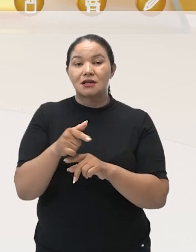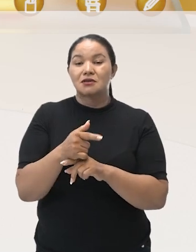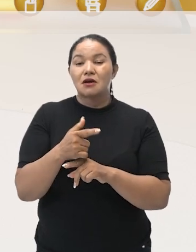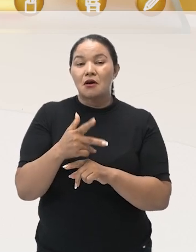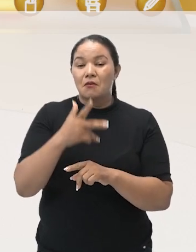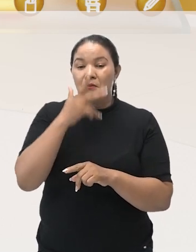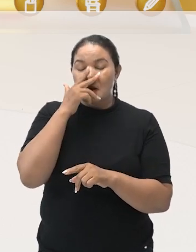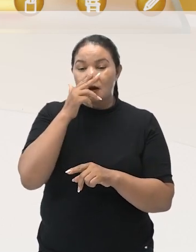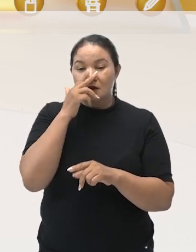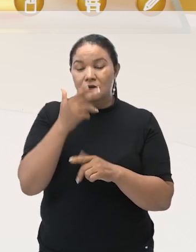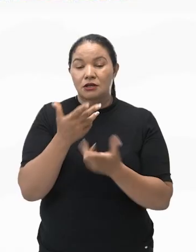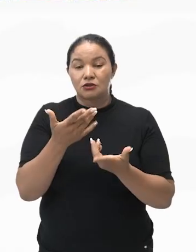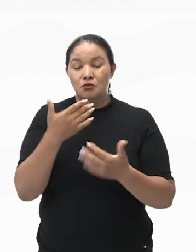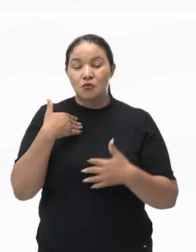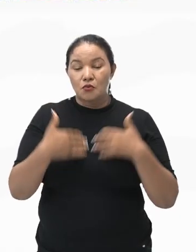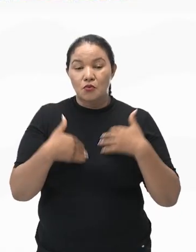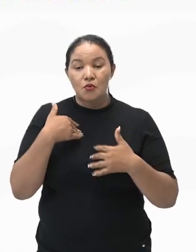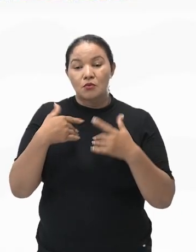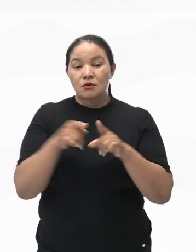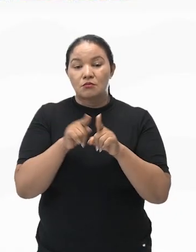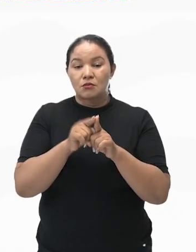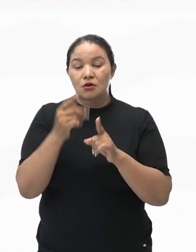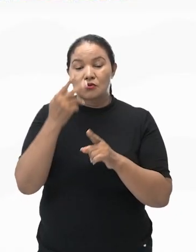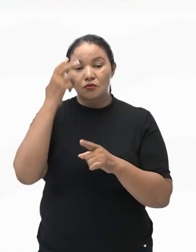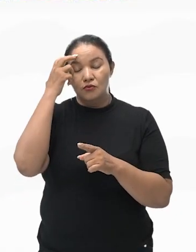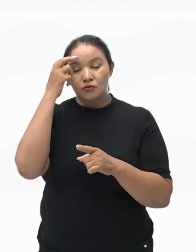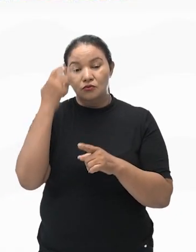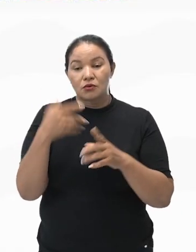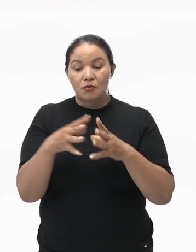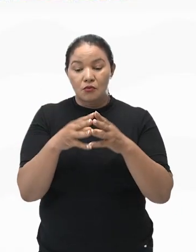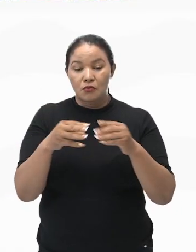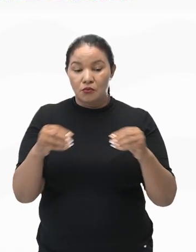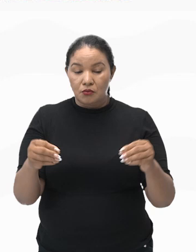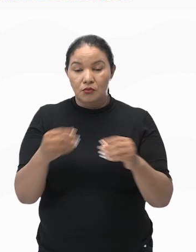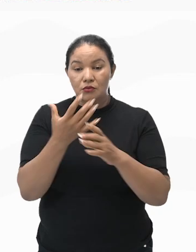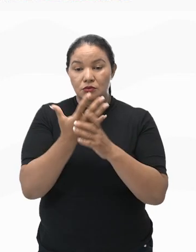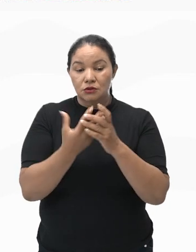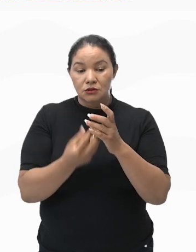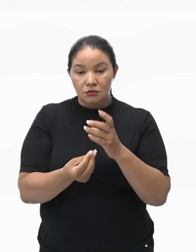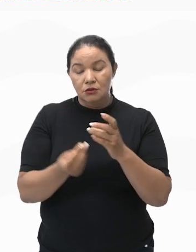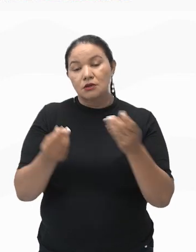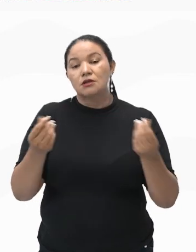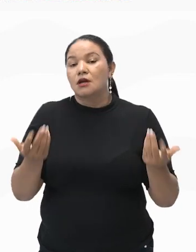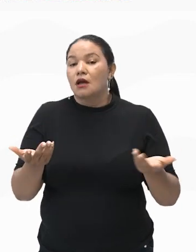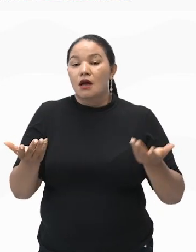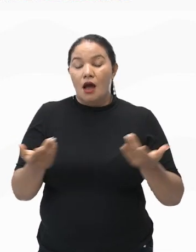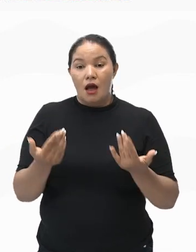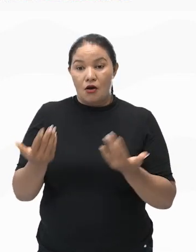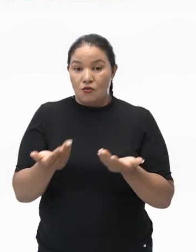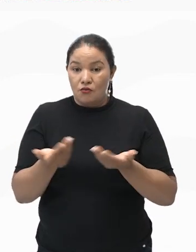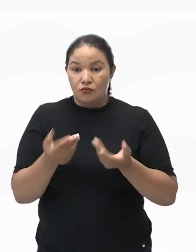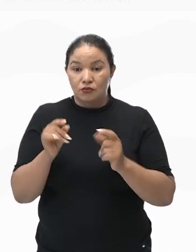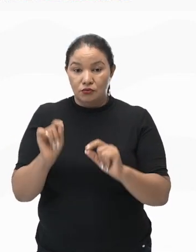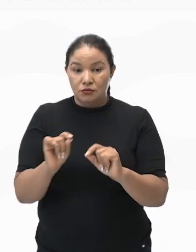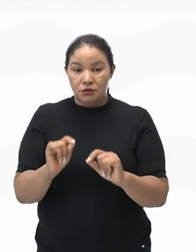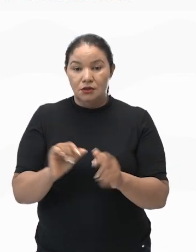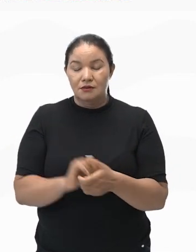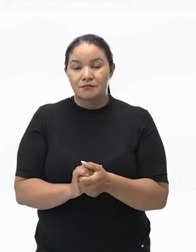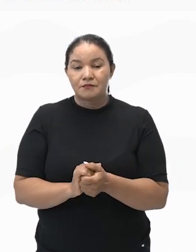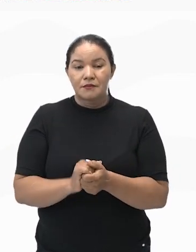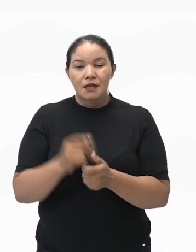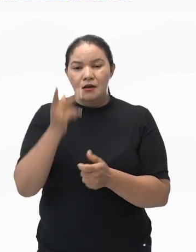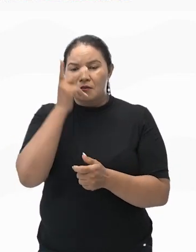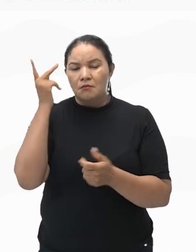desaparecimento físico e cultural. É um fenômeno que historicamente nós chamamos aqui no Brasil de branqueamento